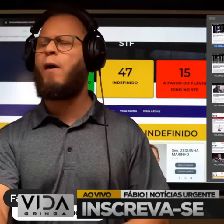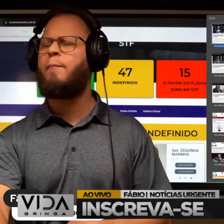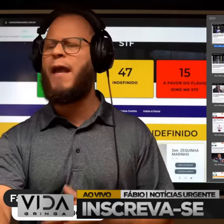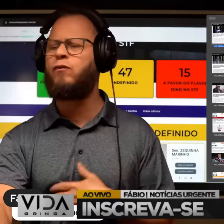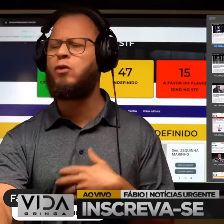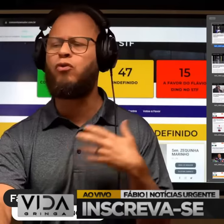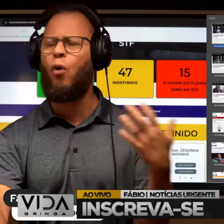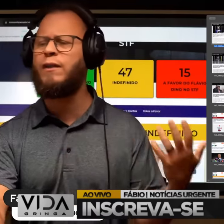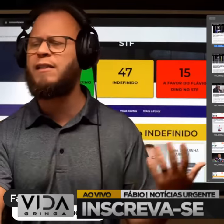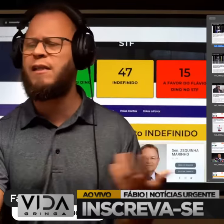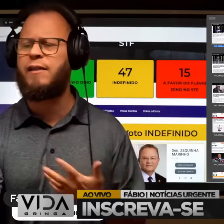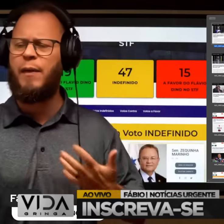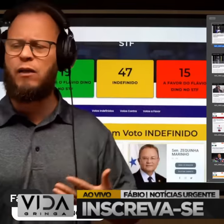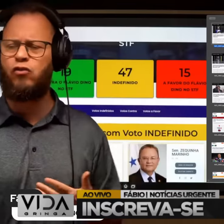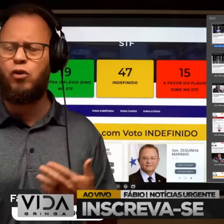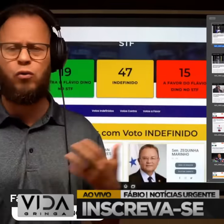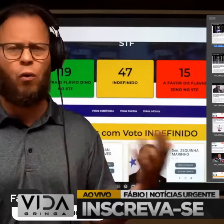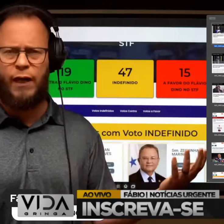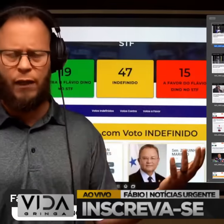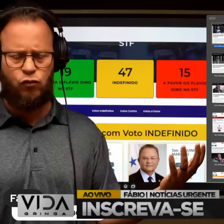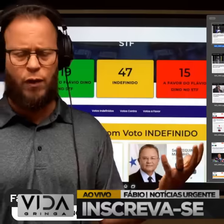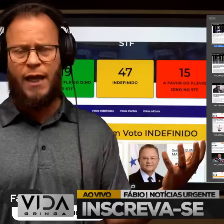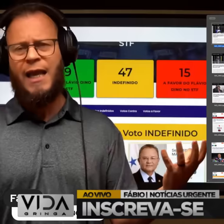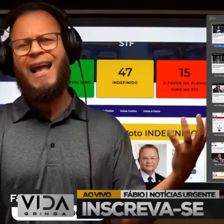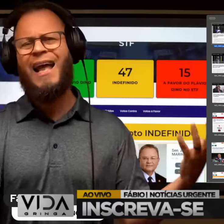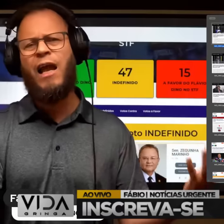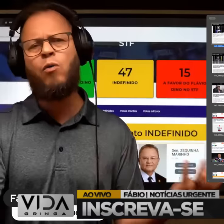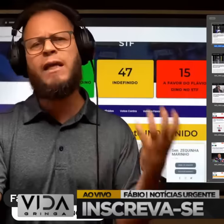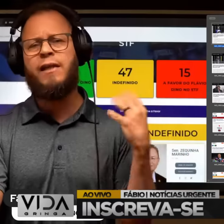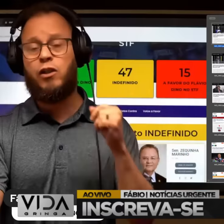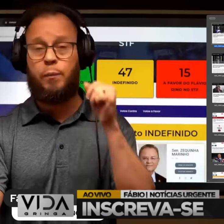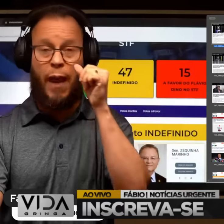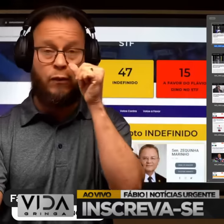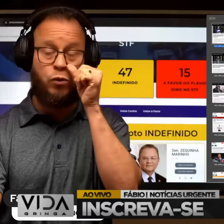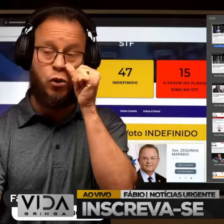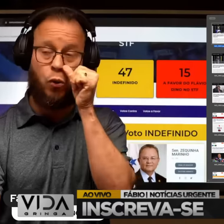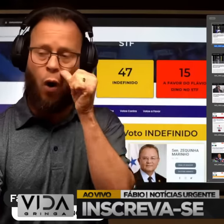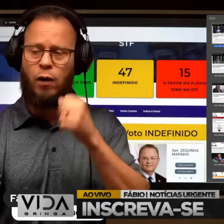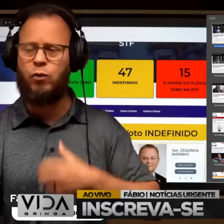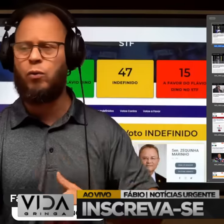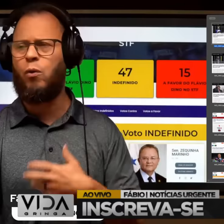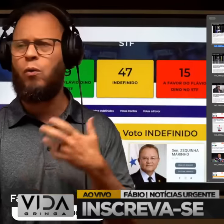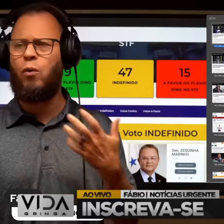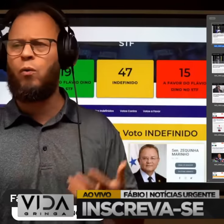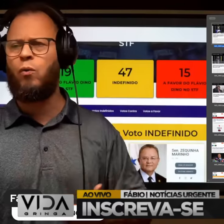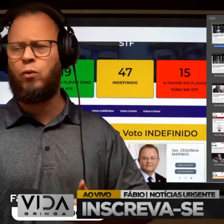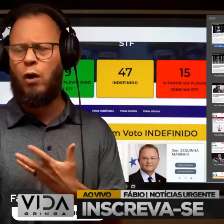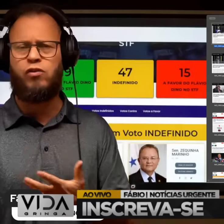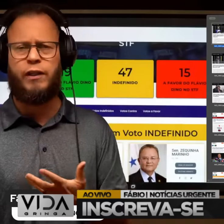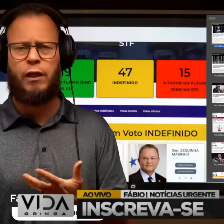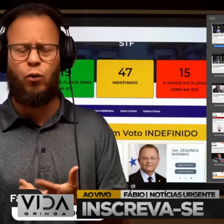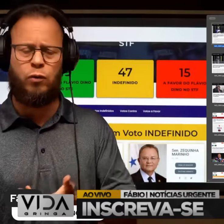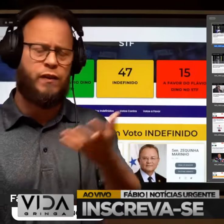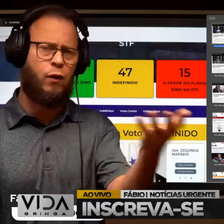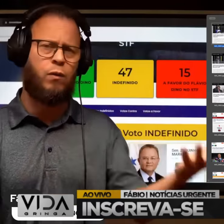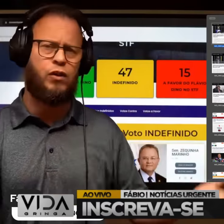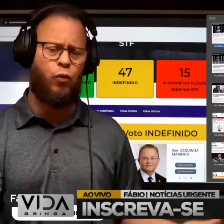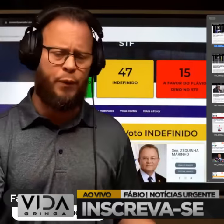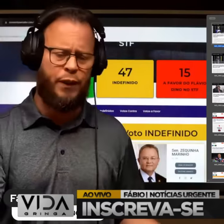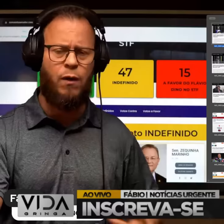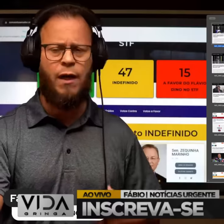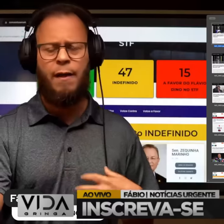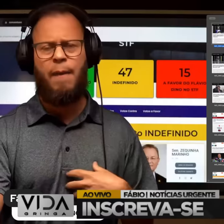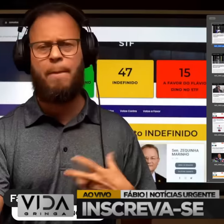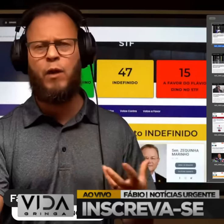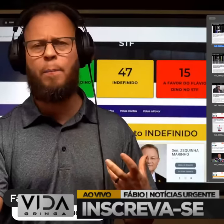voto aberto em todas as deliberações do Congresso. Eu, nesse aspecto, discordo com o nosso senador, não sei qual a sua